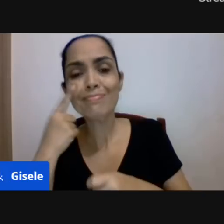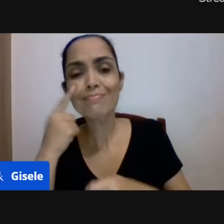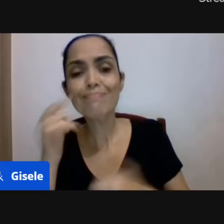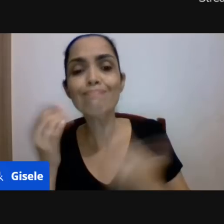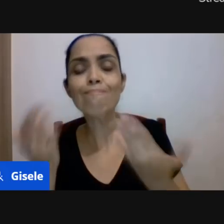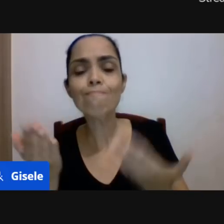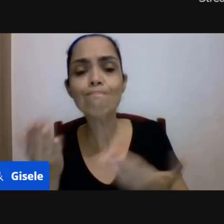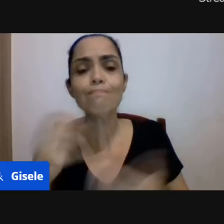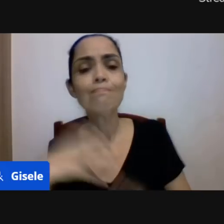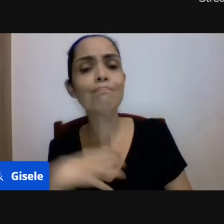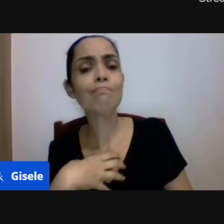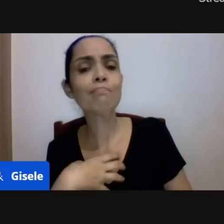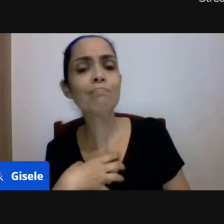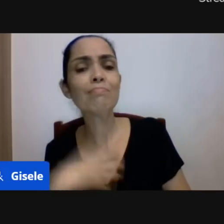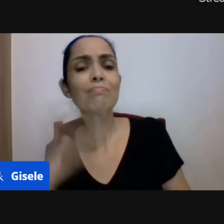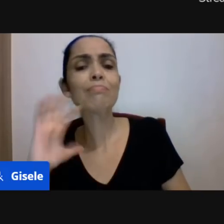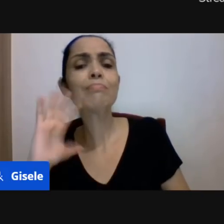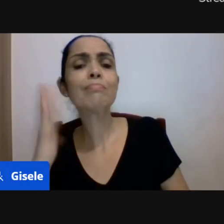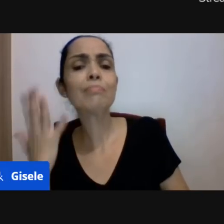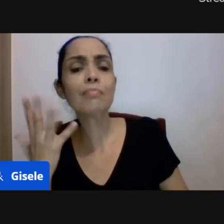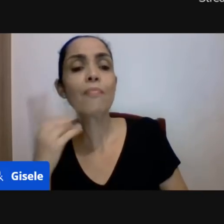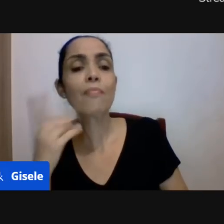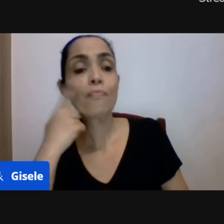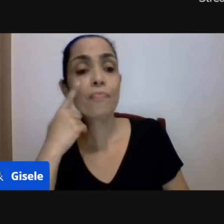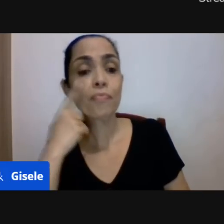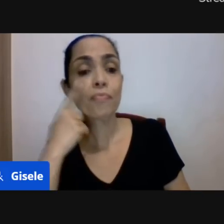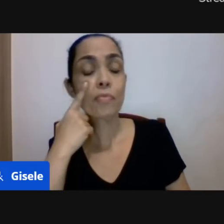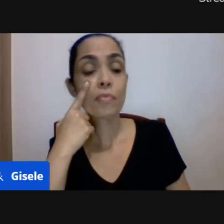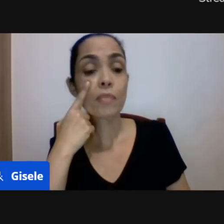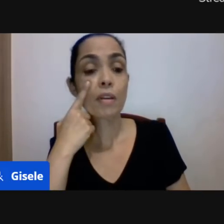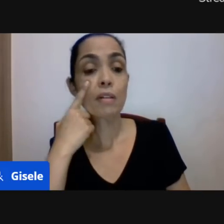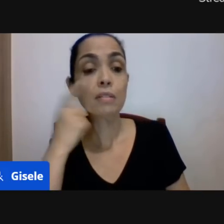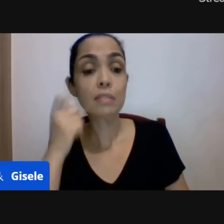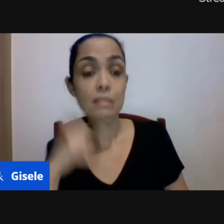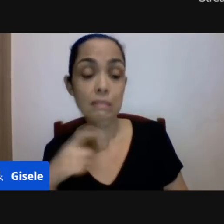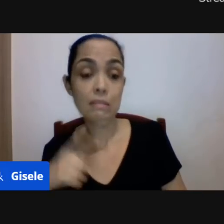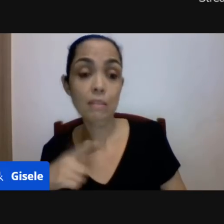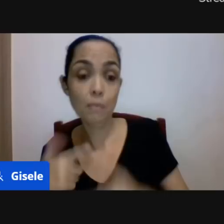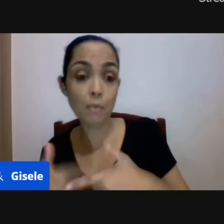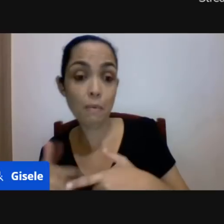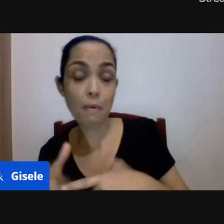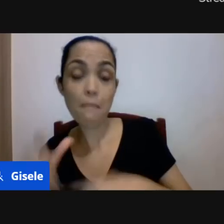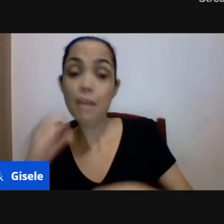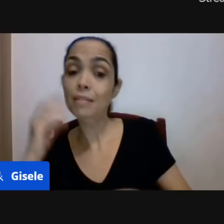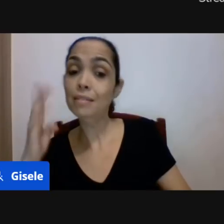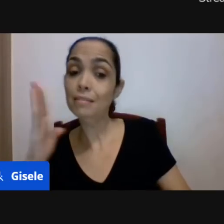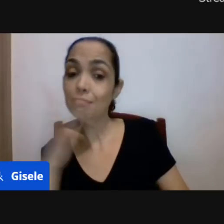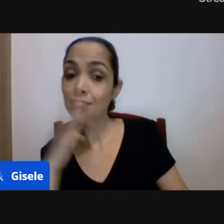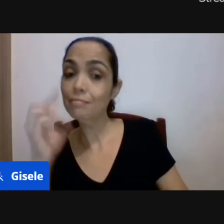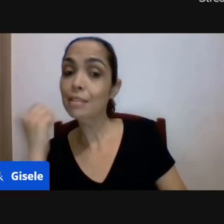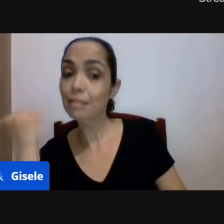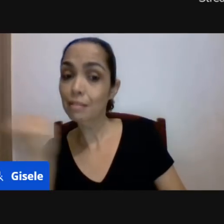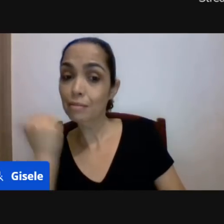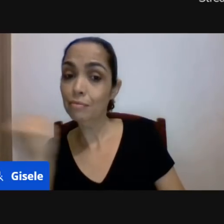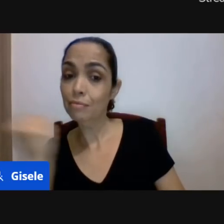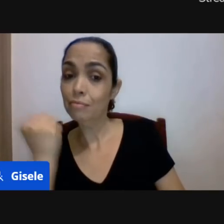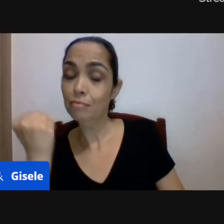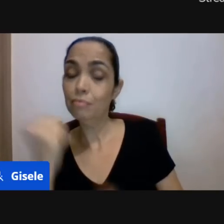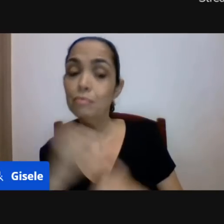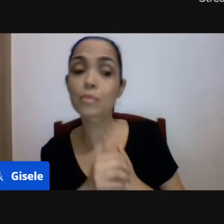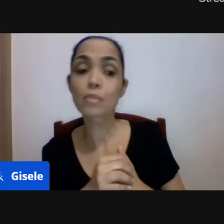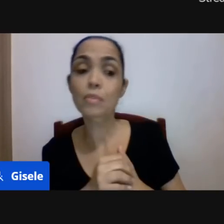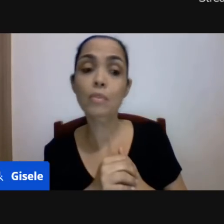primeira avaliação, para verificar se aquela pessoa realmente não está tendo algum problema mais grave. E qual é o